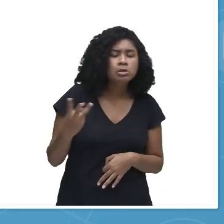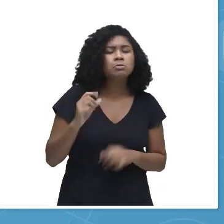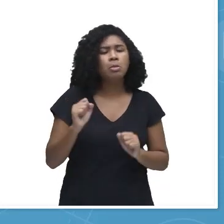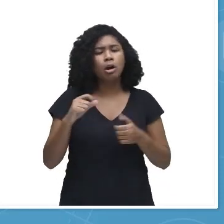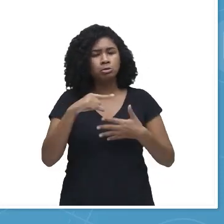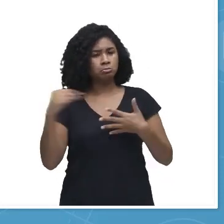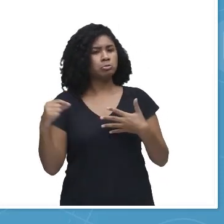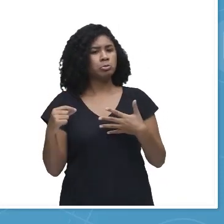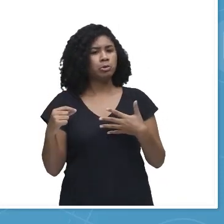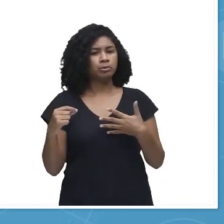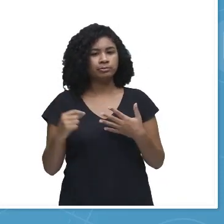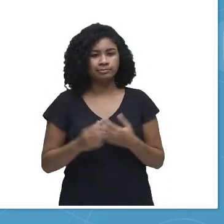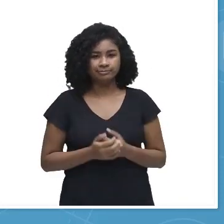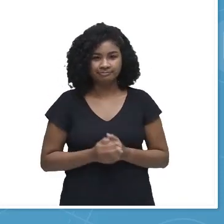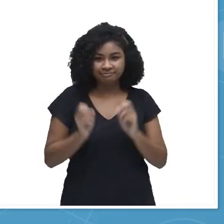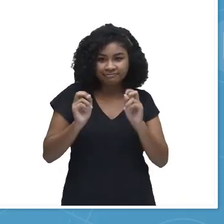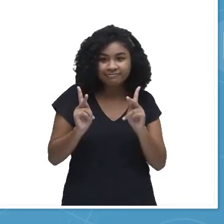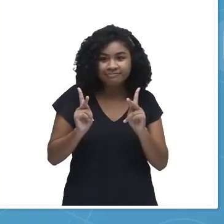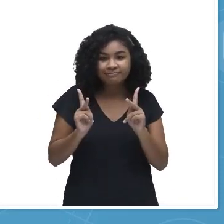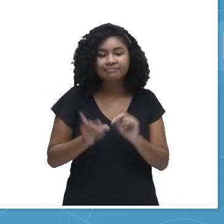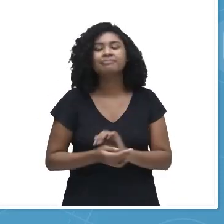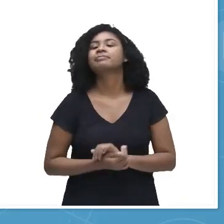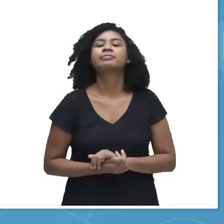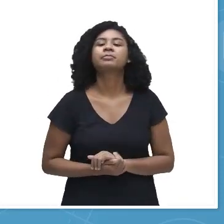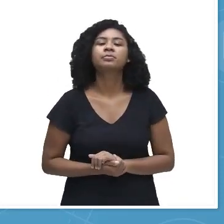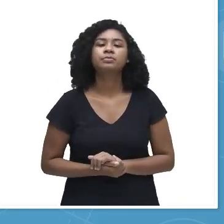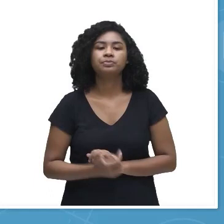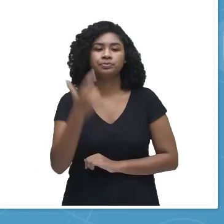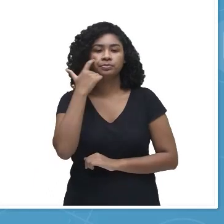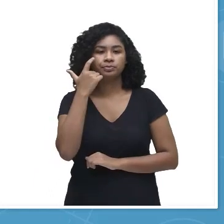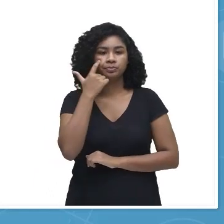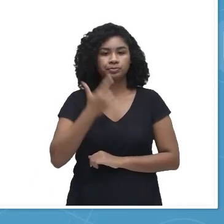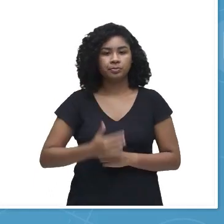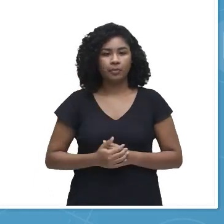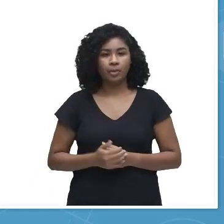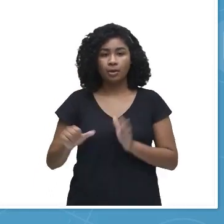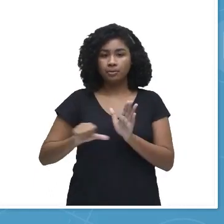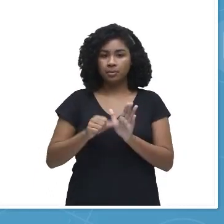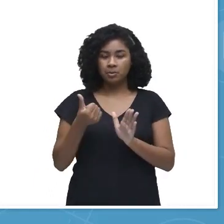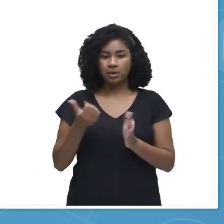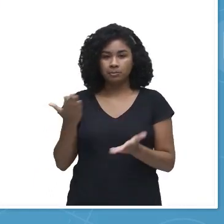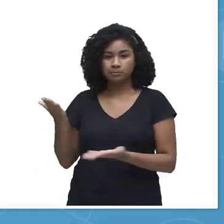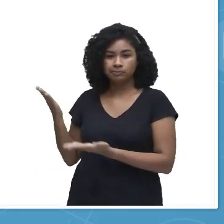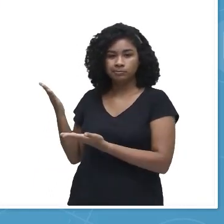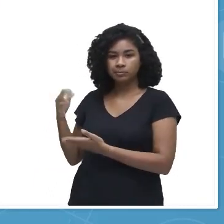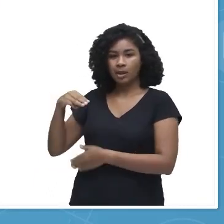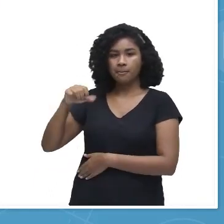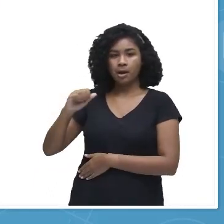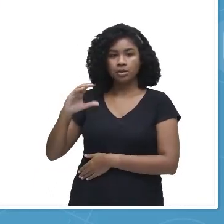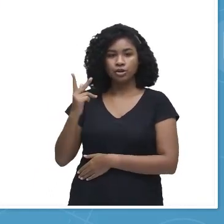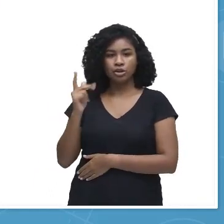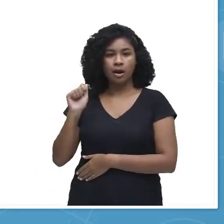vocês, que vocês podem responder. Vamos lá, gente. As alternativas são as seguintes. Primeiro, Machado de Assis. Segunda, Cruz